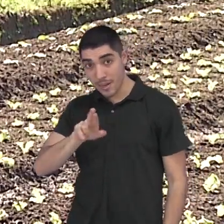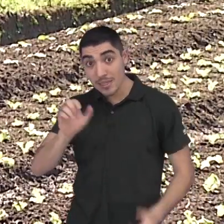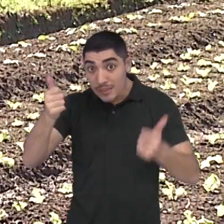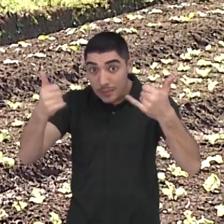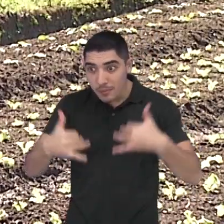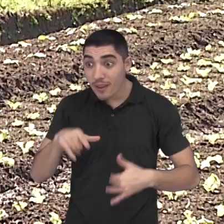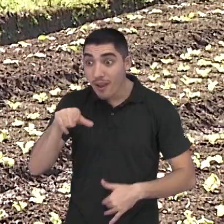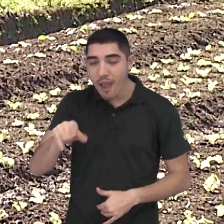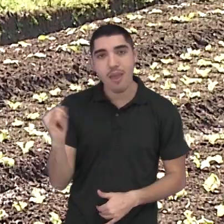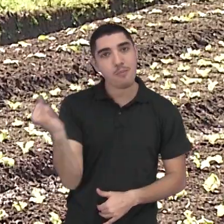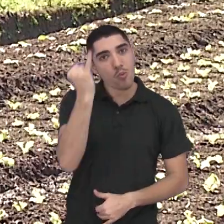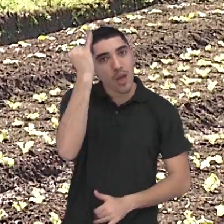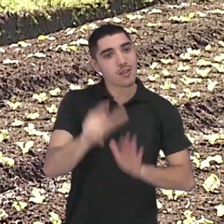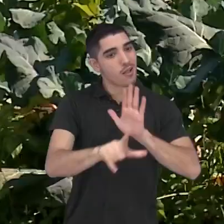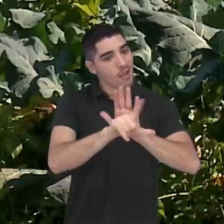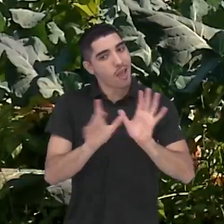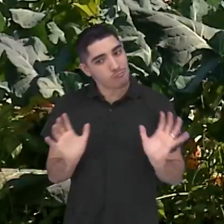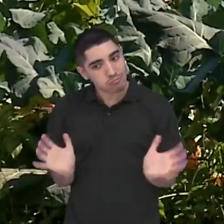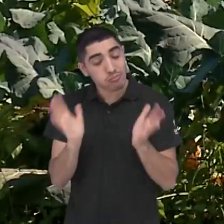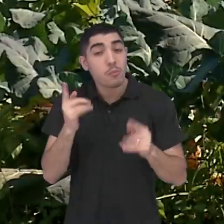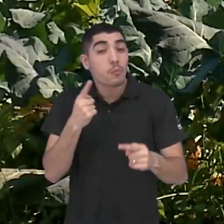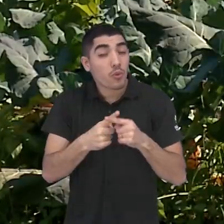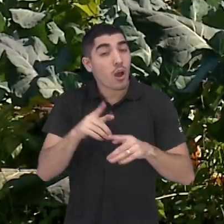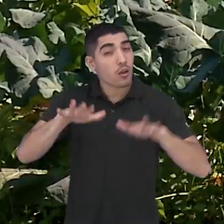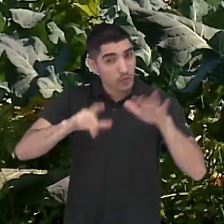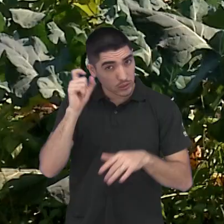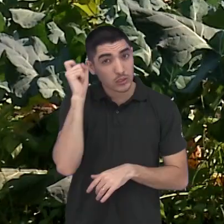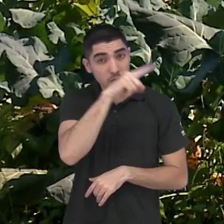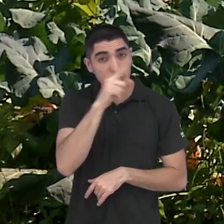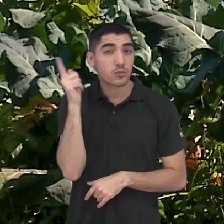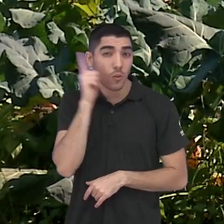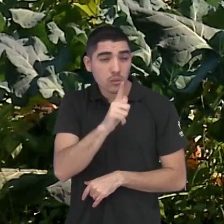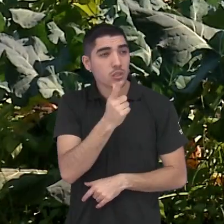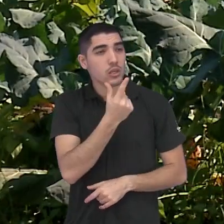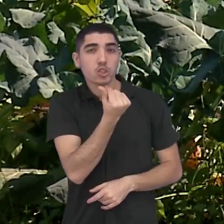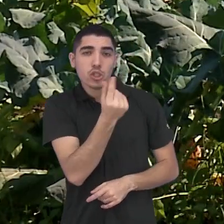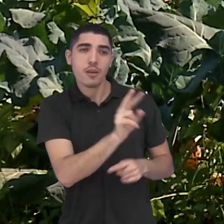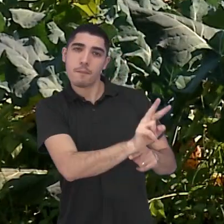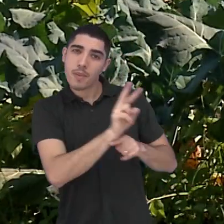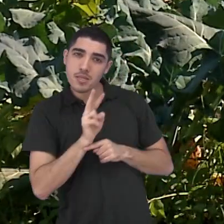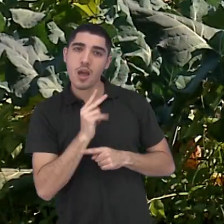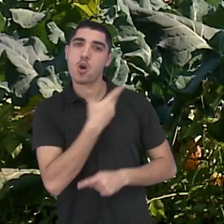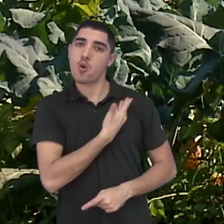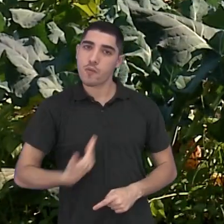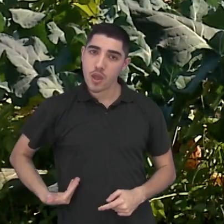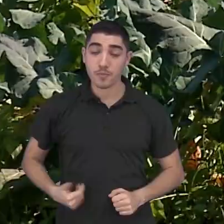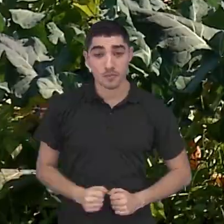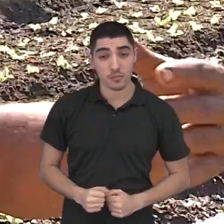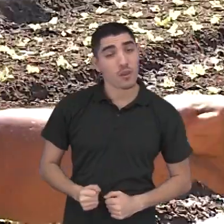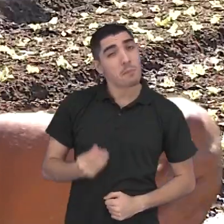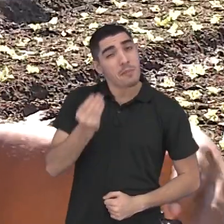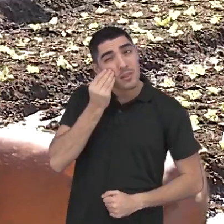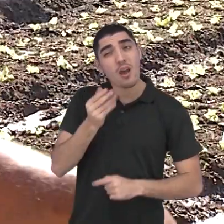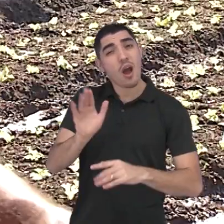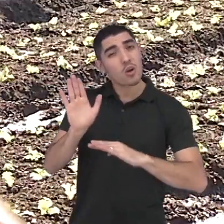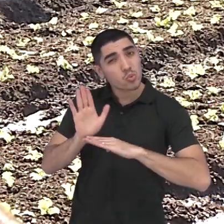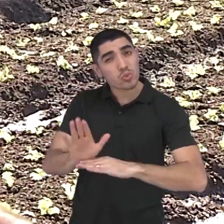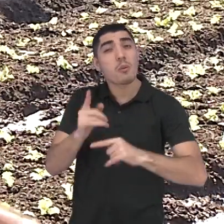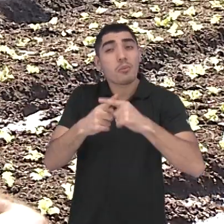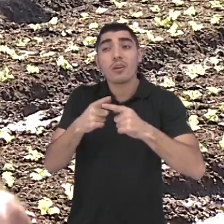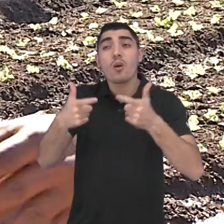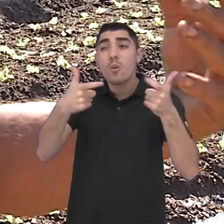Valmir seria muito bem-vindo já que uma das dificuldades está no acesso a financiamentos ajudar